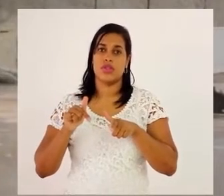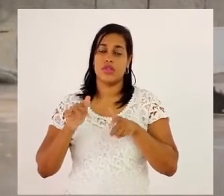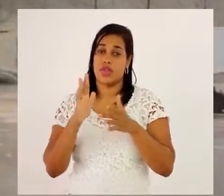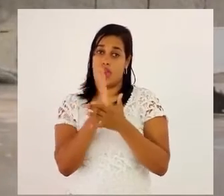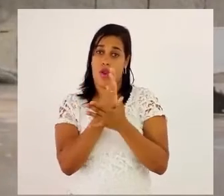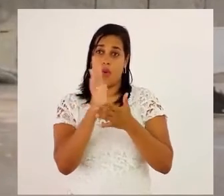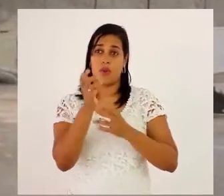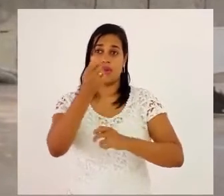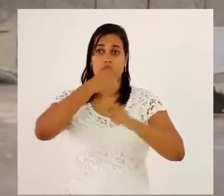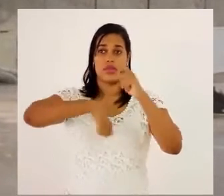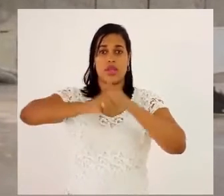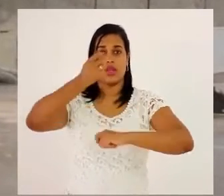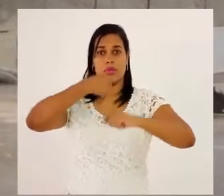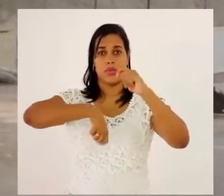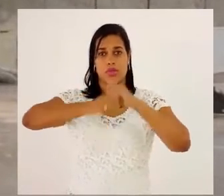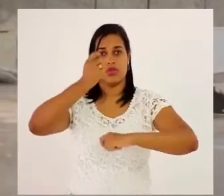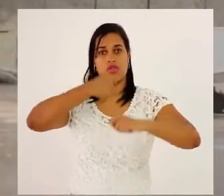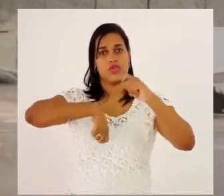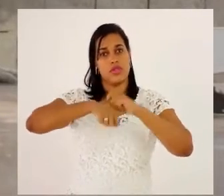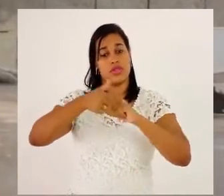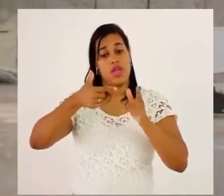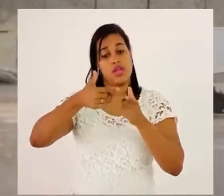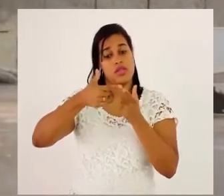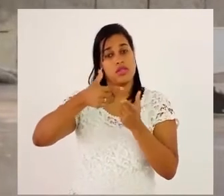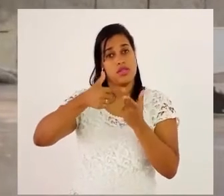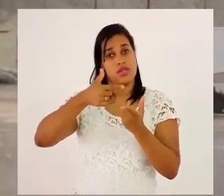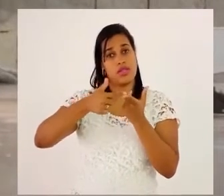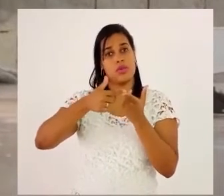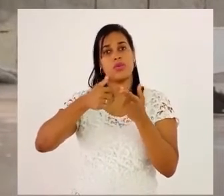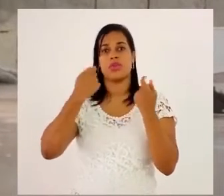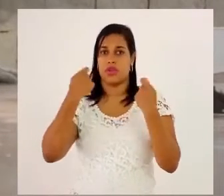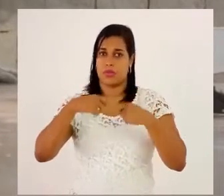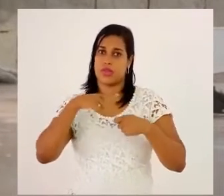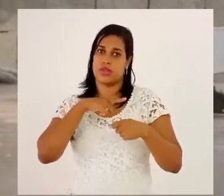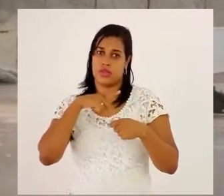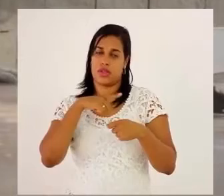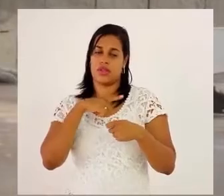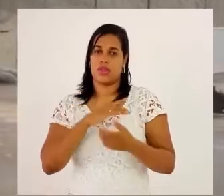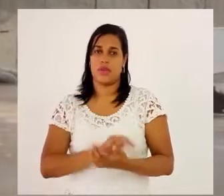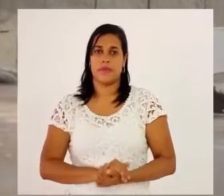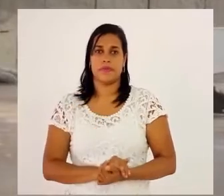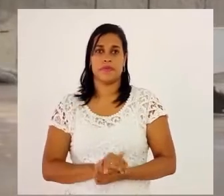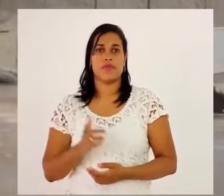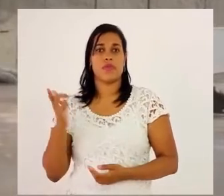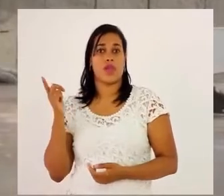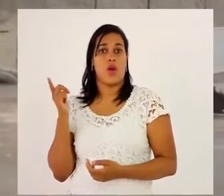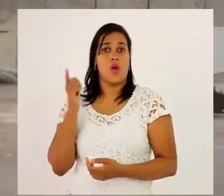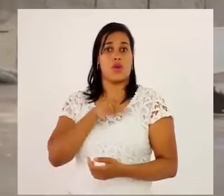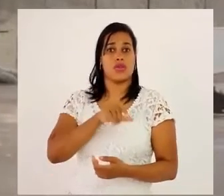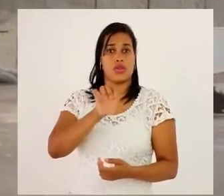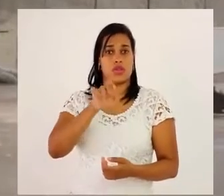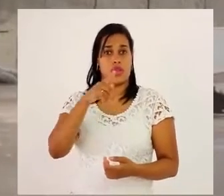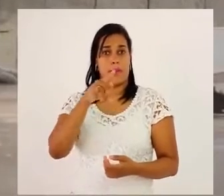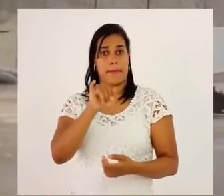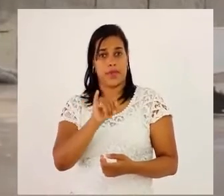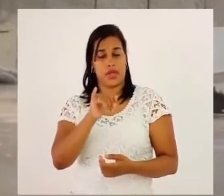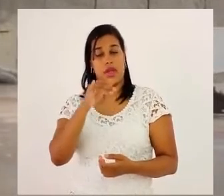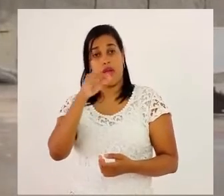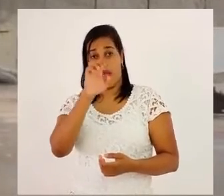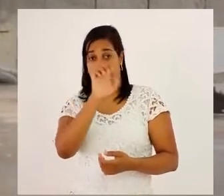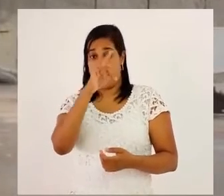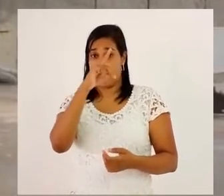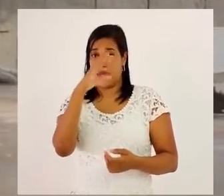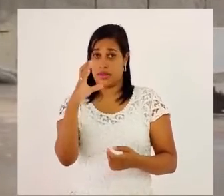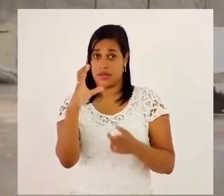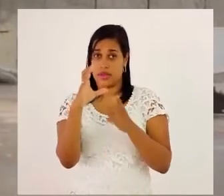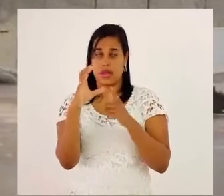medidas administrativas. Então seria a segunda etapa que a gente teria que tomar. Não conseguiu através do EPC, tecnicamente a gente não